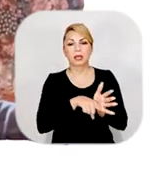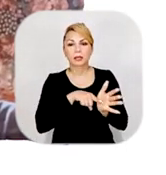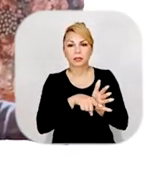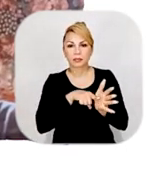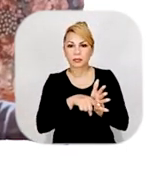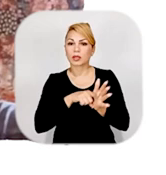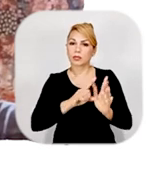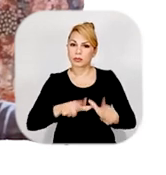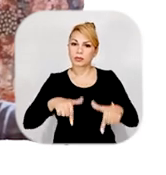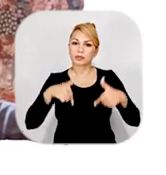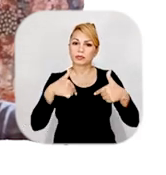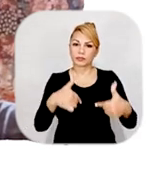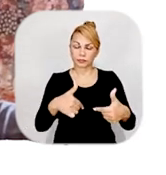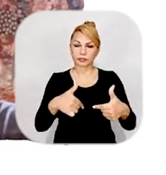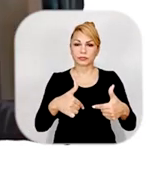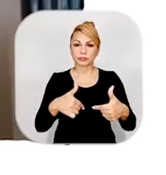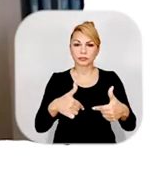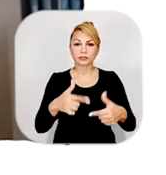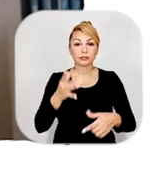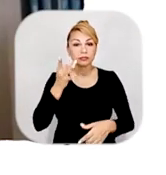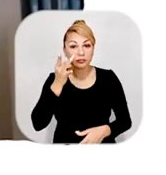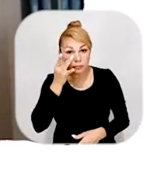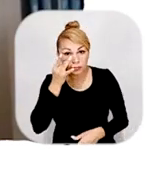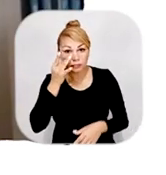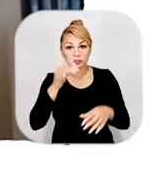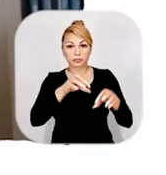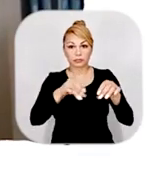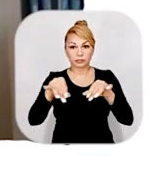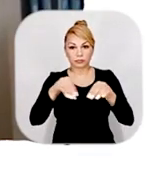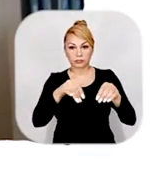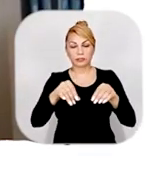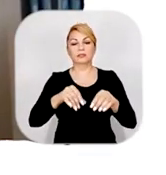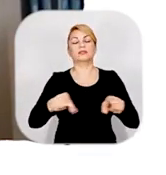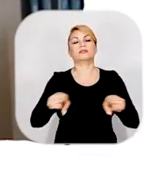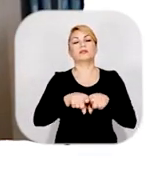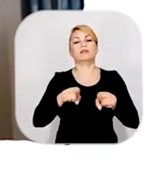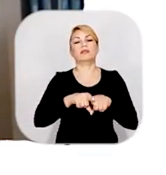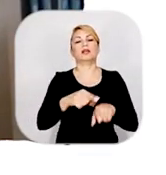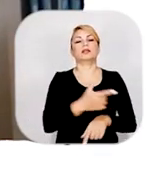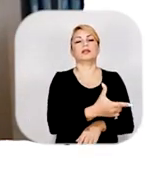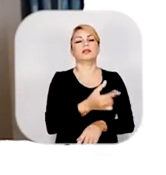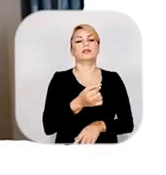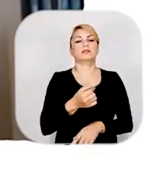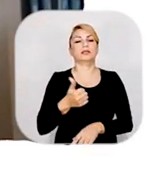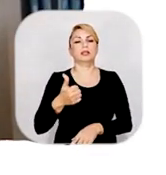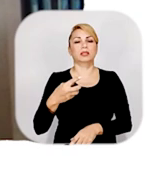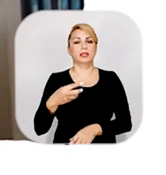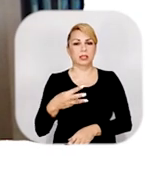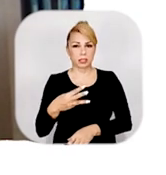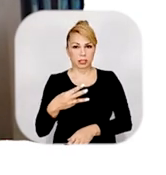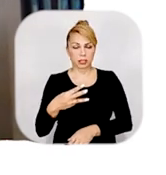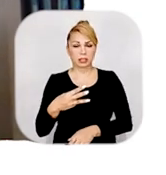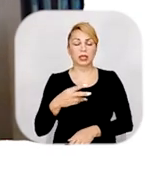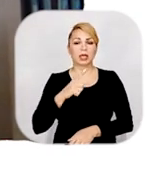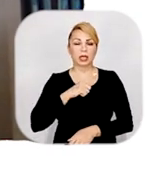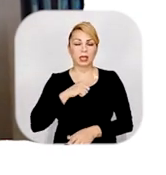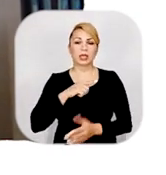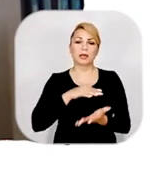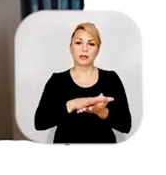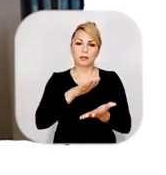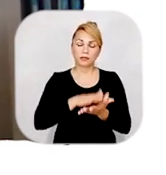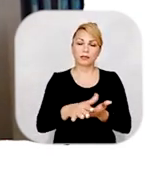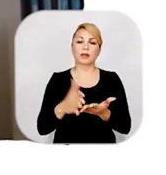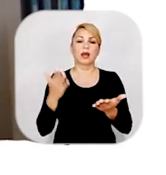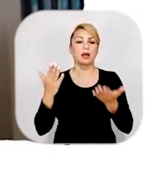no meu trabalho de campo. Mas também teve, em 2013, o Arquivo Fonográfico de Berlim, ele fez uma publicação que teve uma